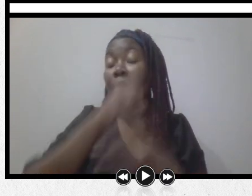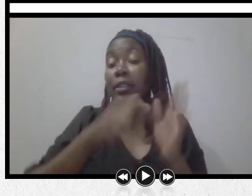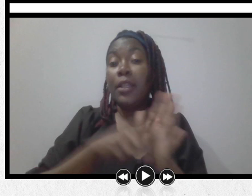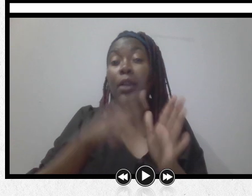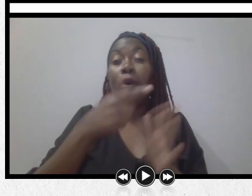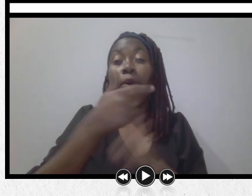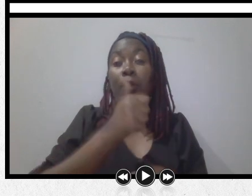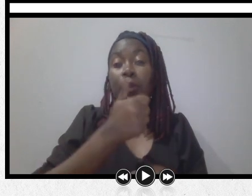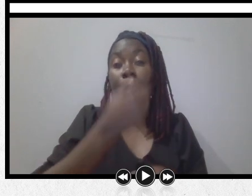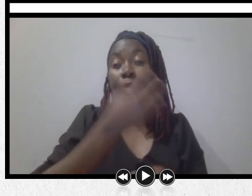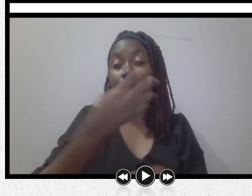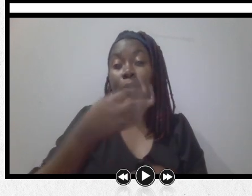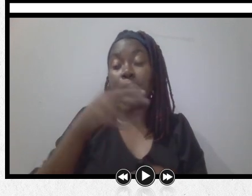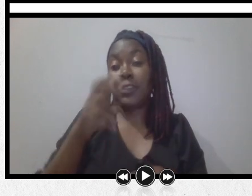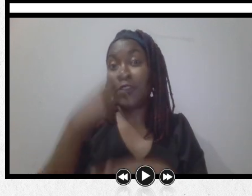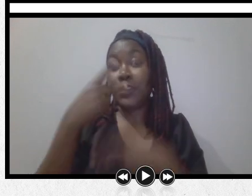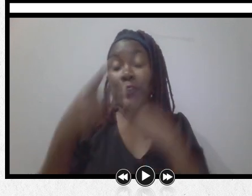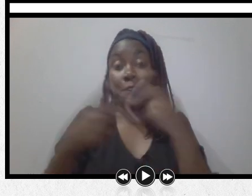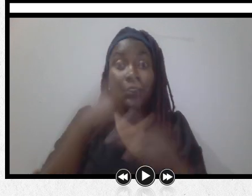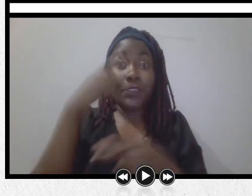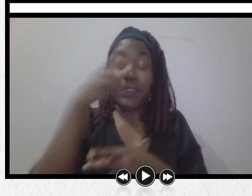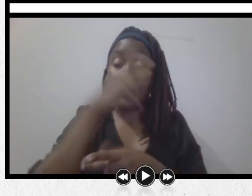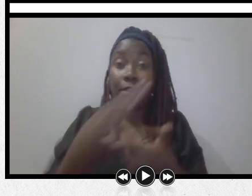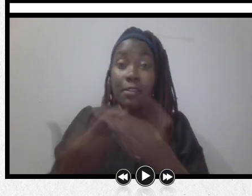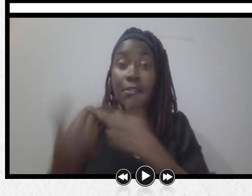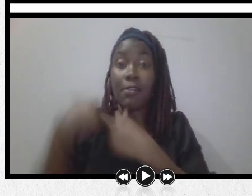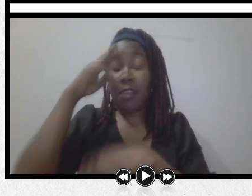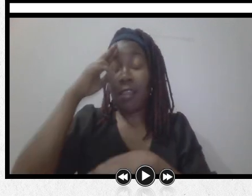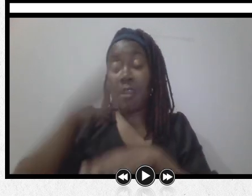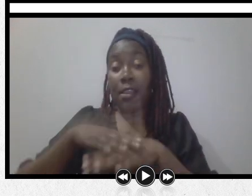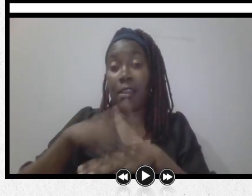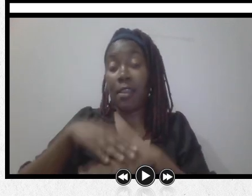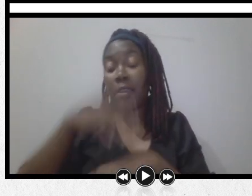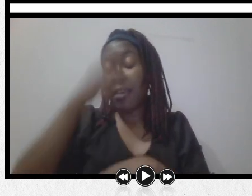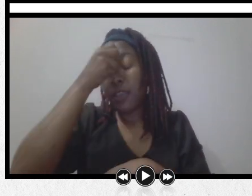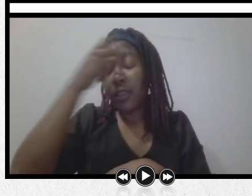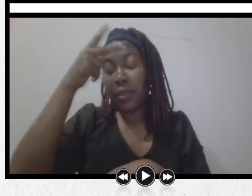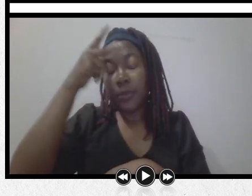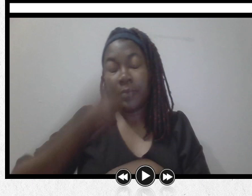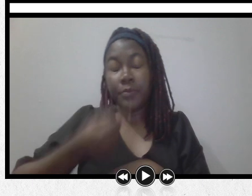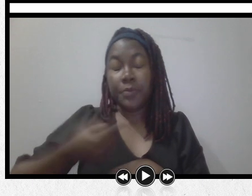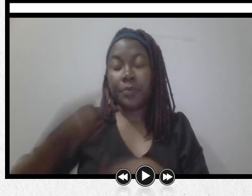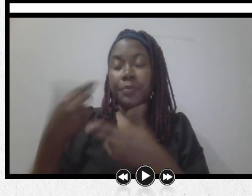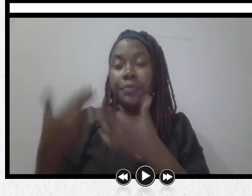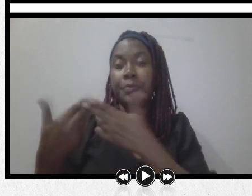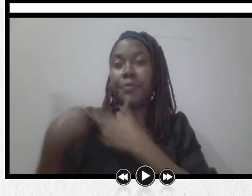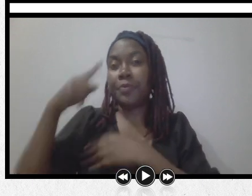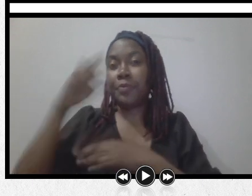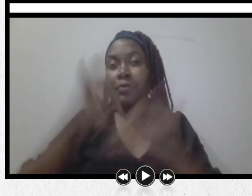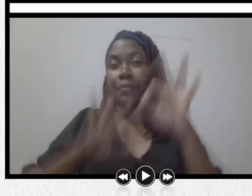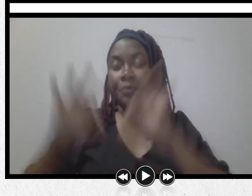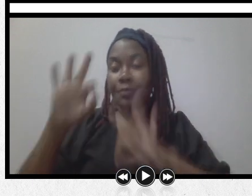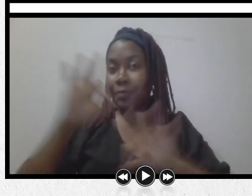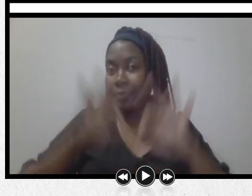sobre três grandes componentes que são responsabilidade do próprio município. A primeira das responsabilidades é o